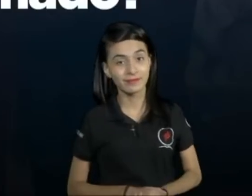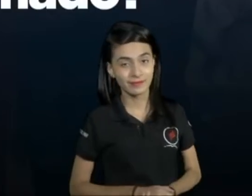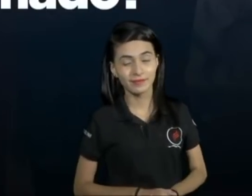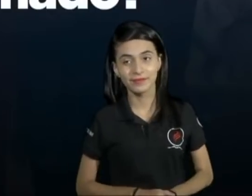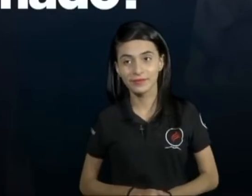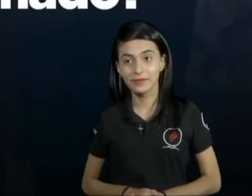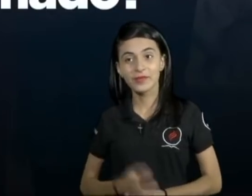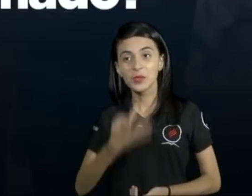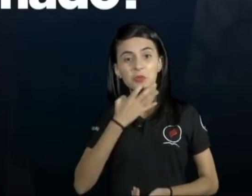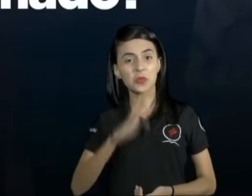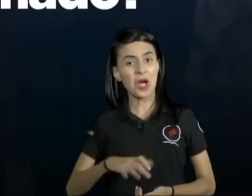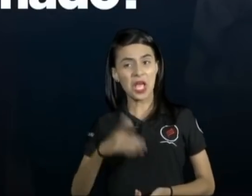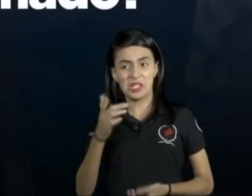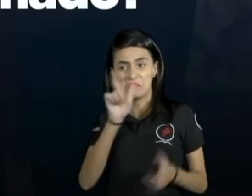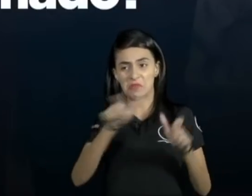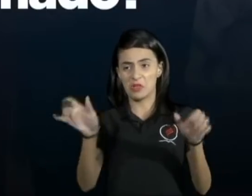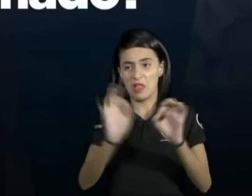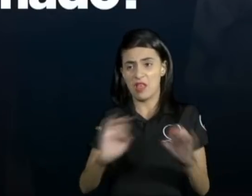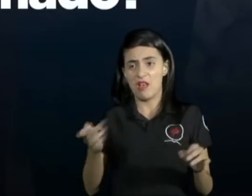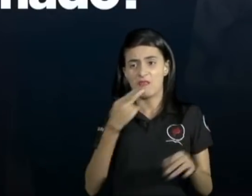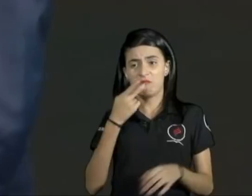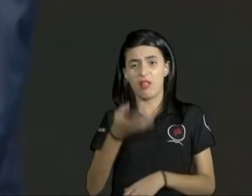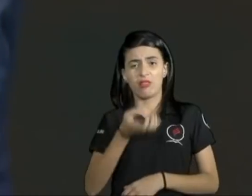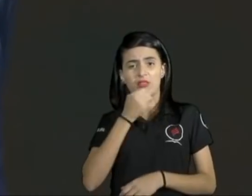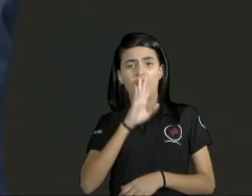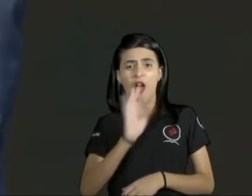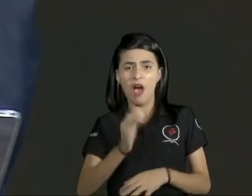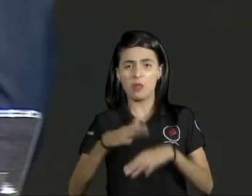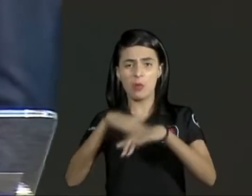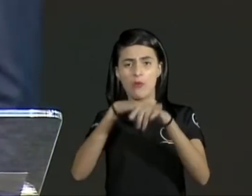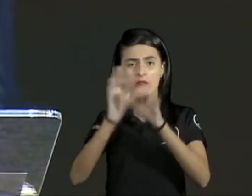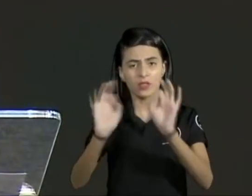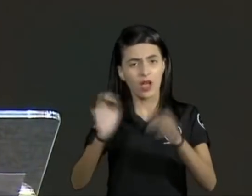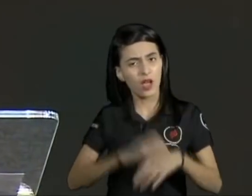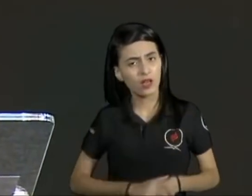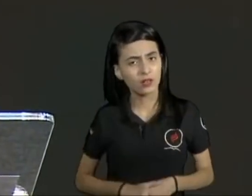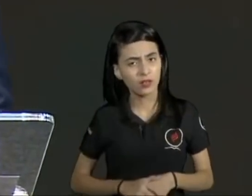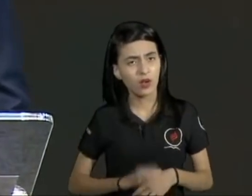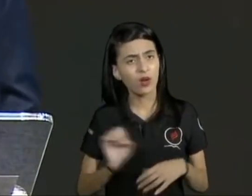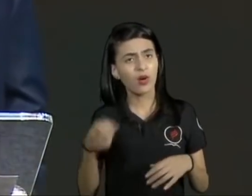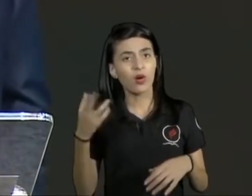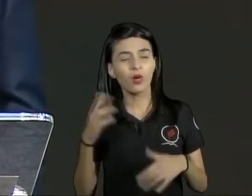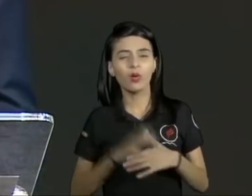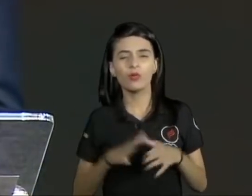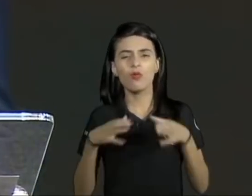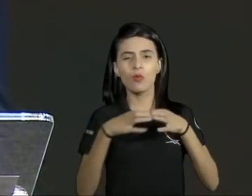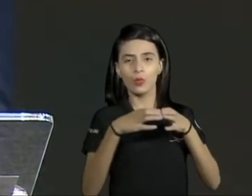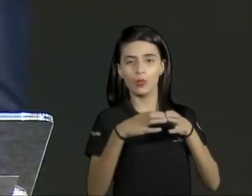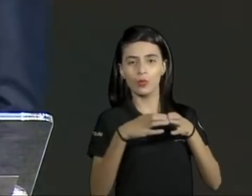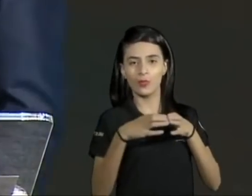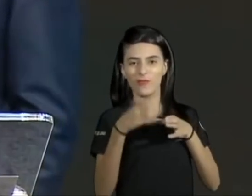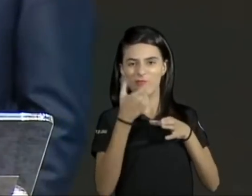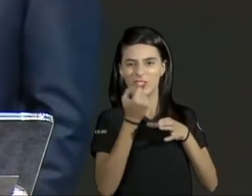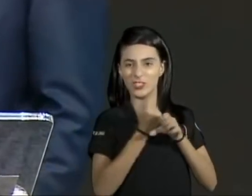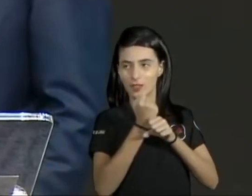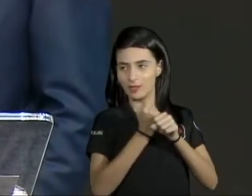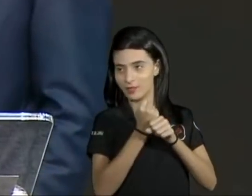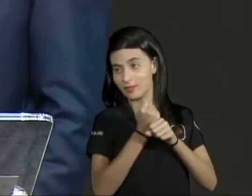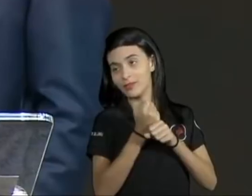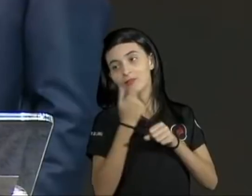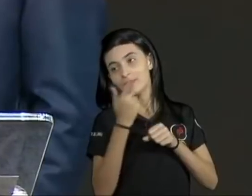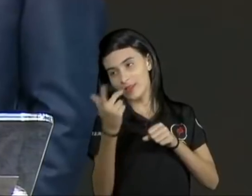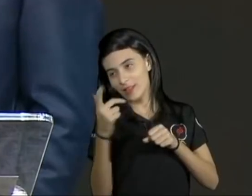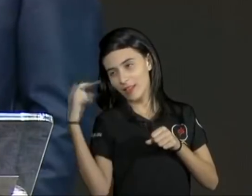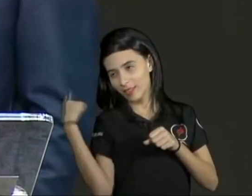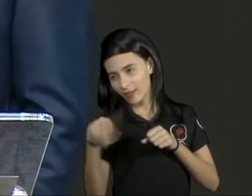tu não conhece ninguém não fala com ninguém como é que é ou então é aquele grupo de 20 anos e agora eu vou